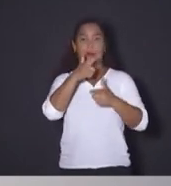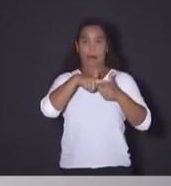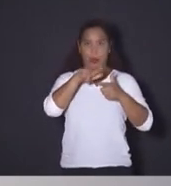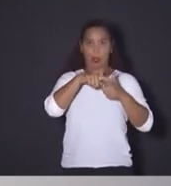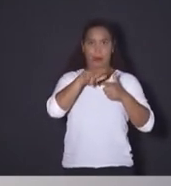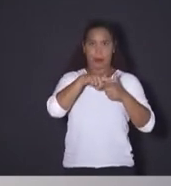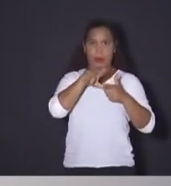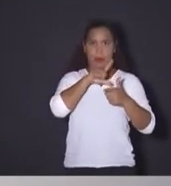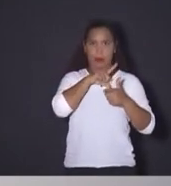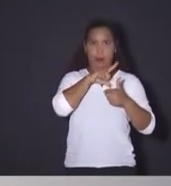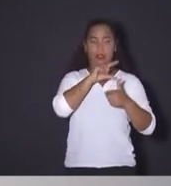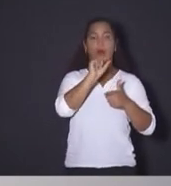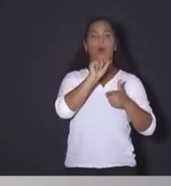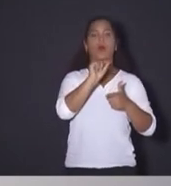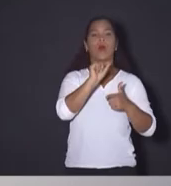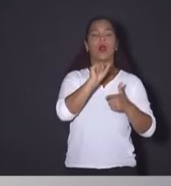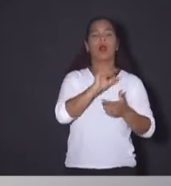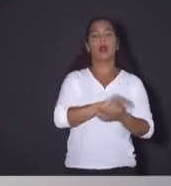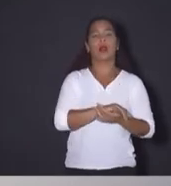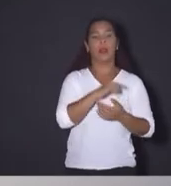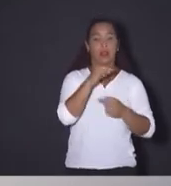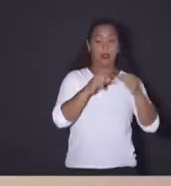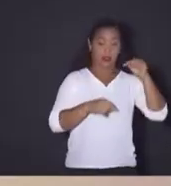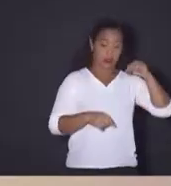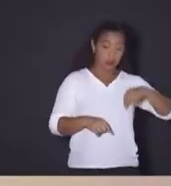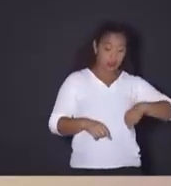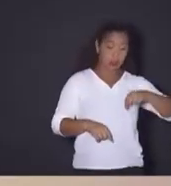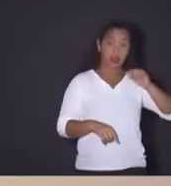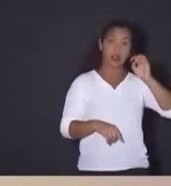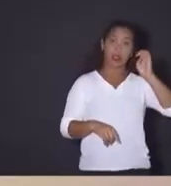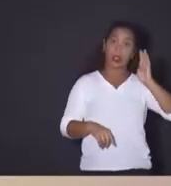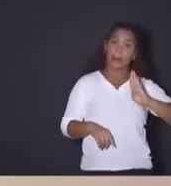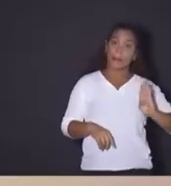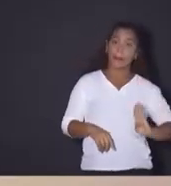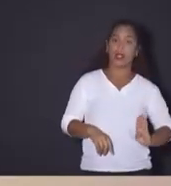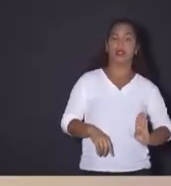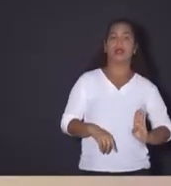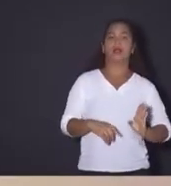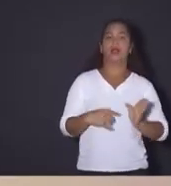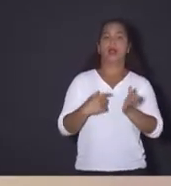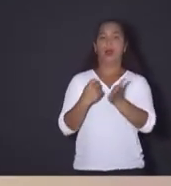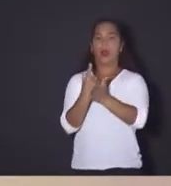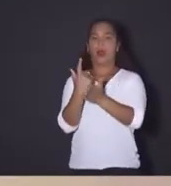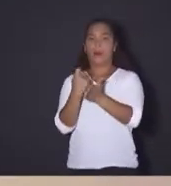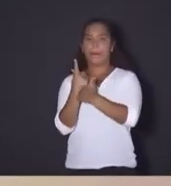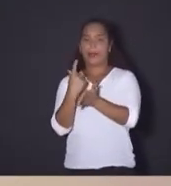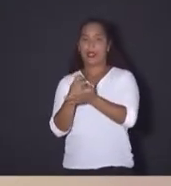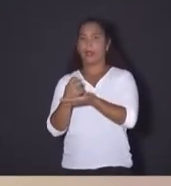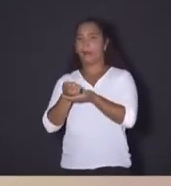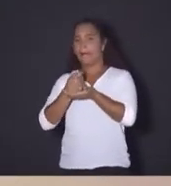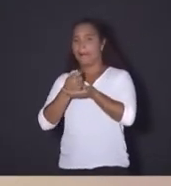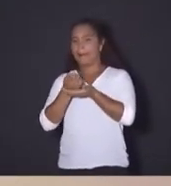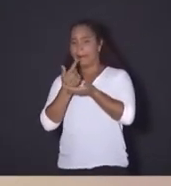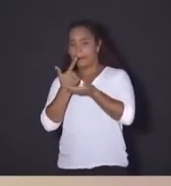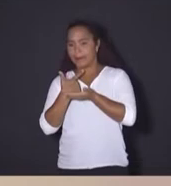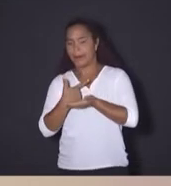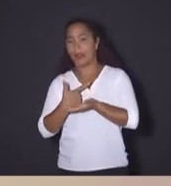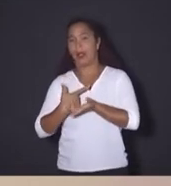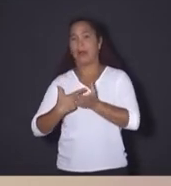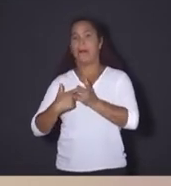que é o fato de que aqui no brasil o consumo de psicofármacos em larga escala